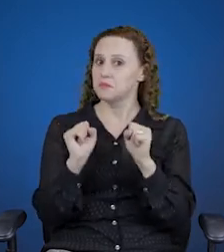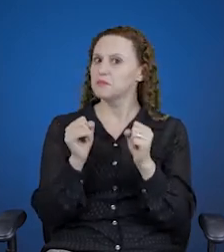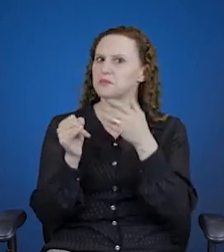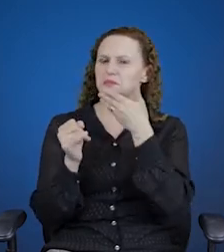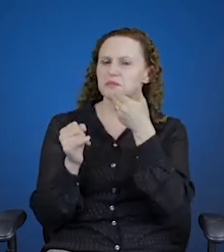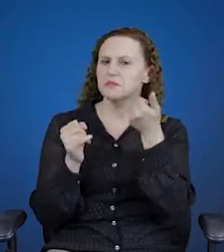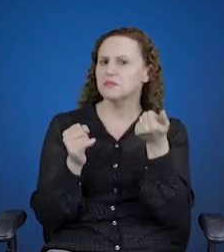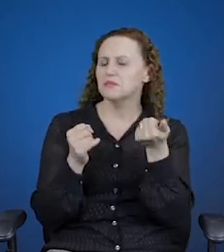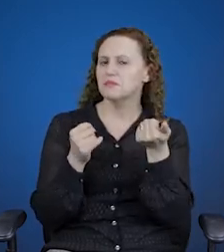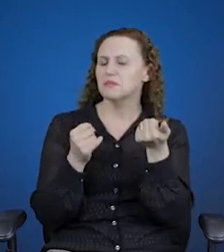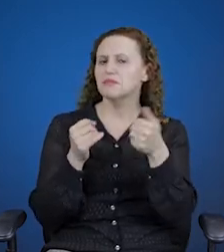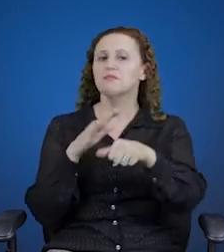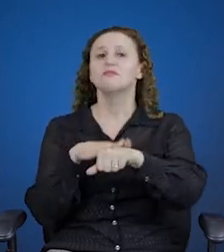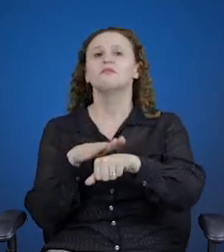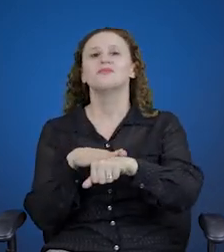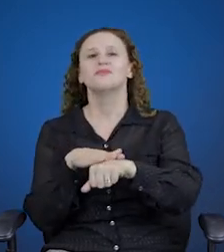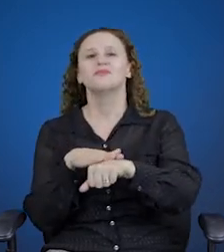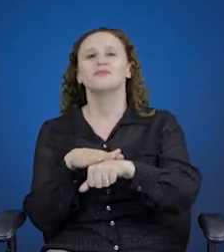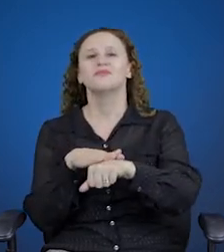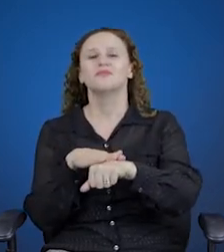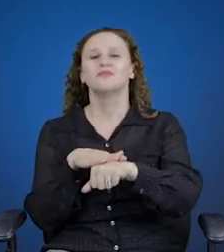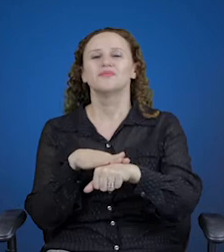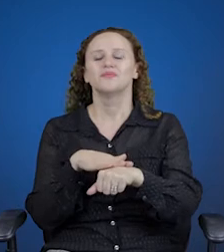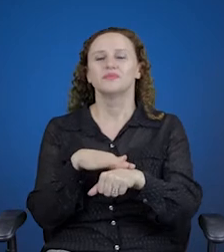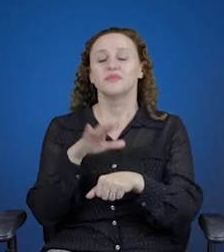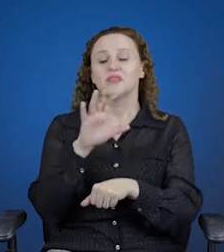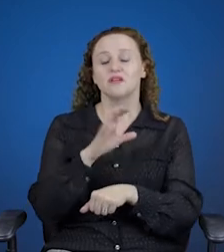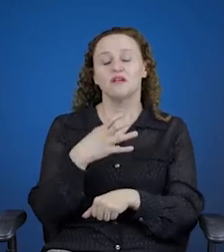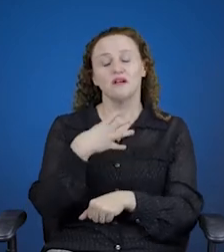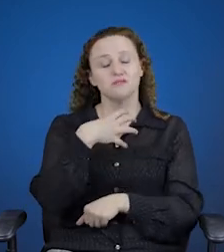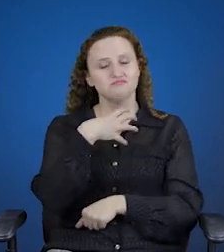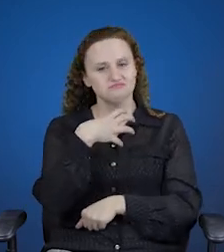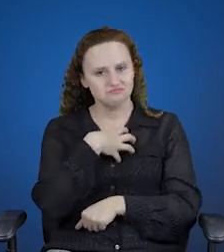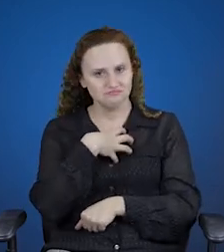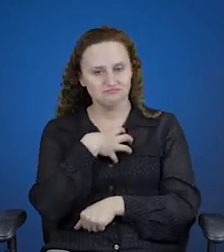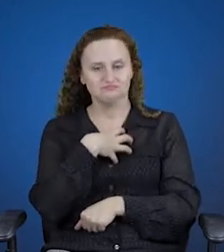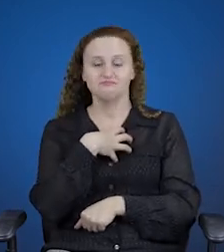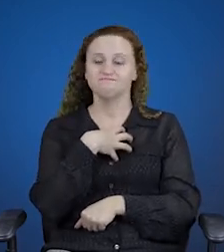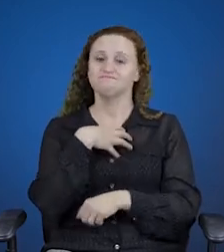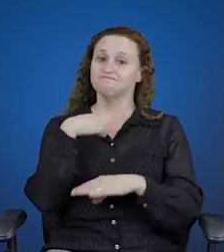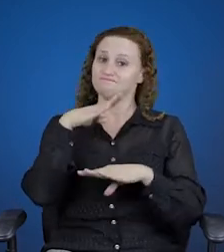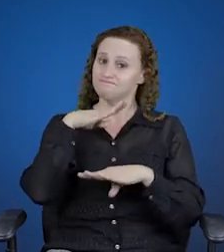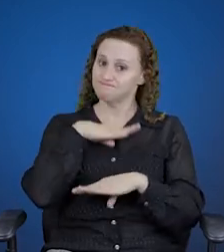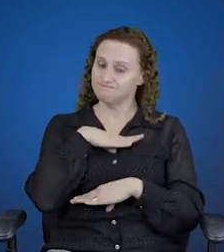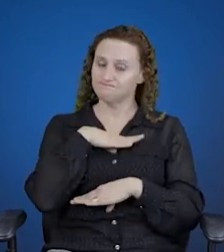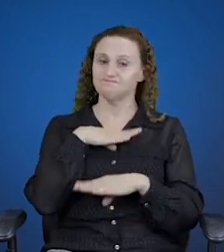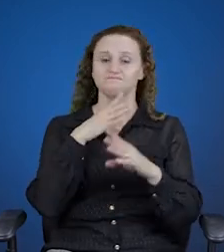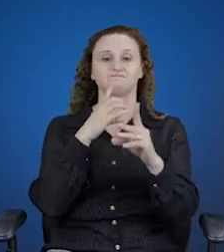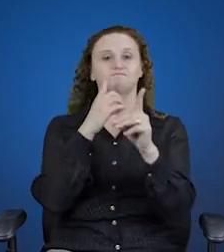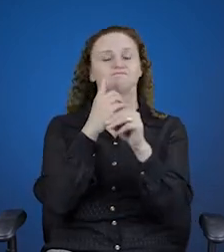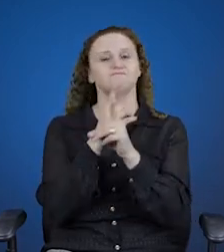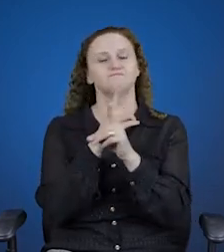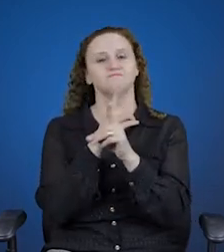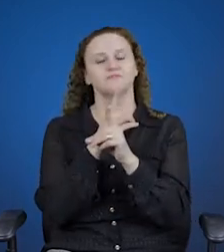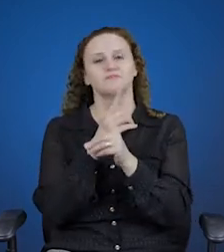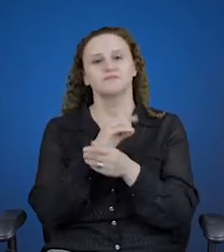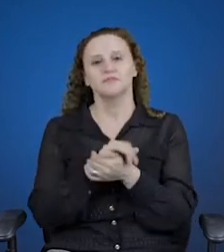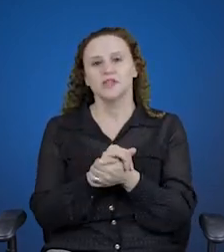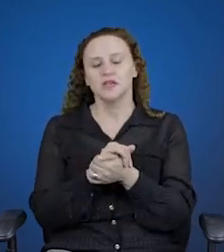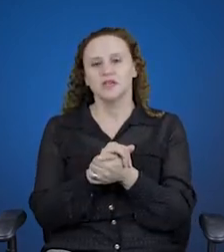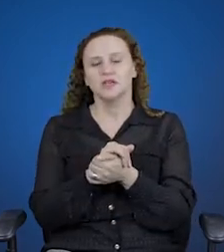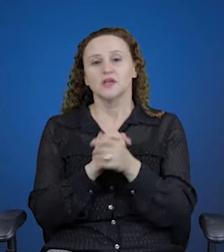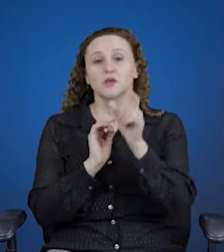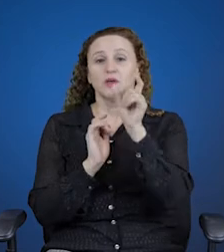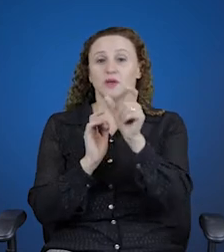momento então é um estado uma situação em que ele se encontra o